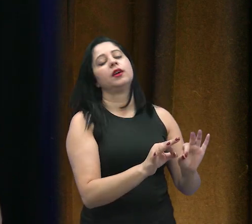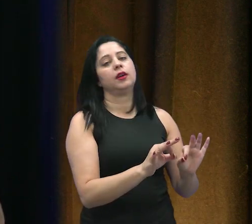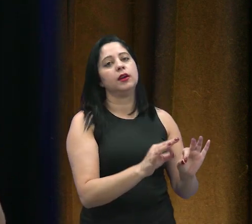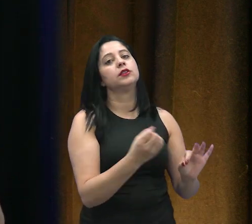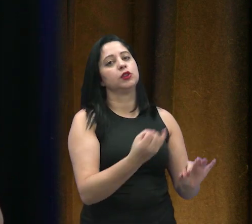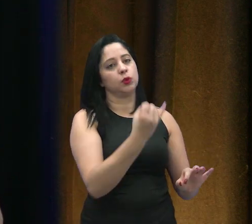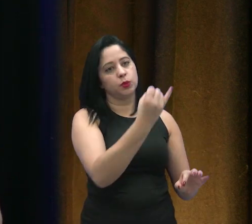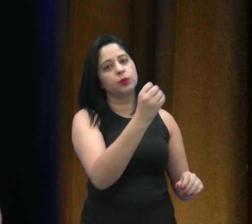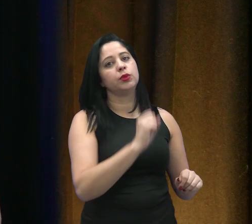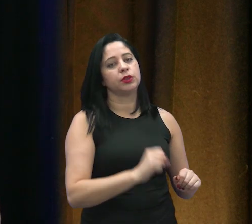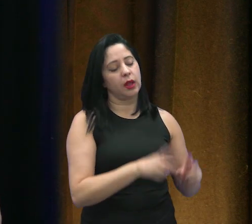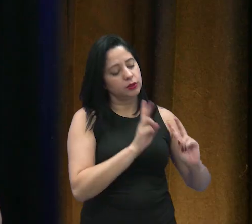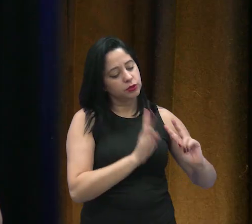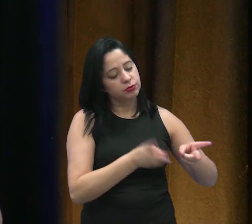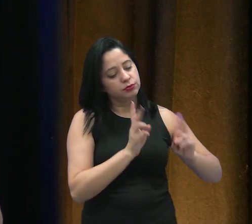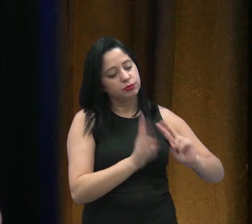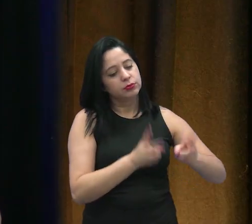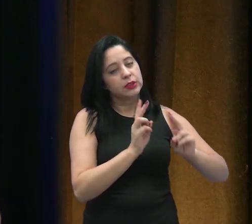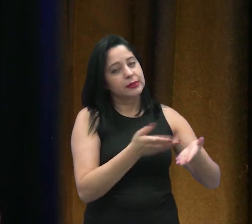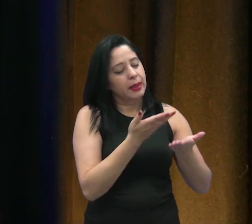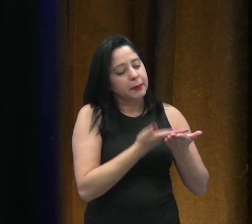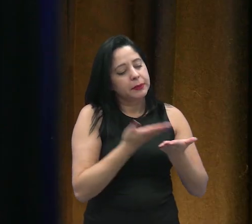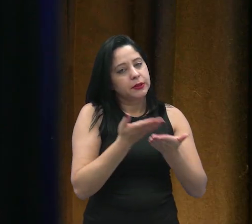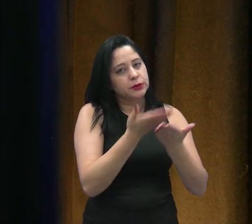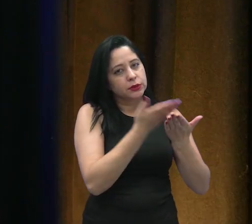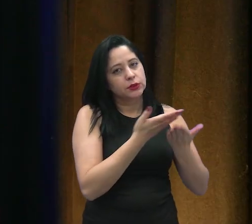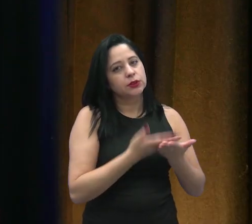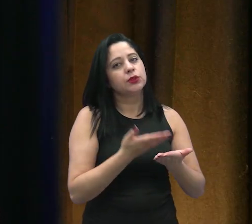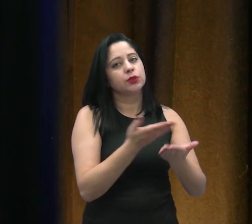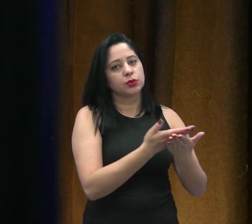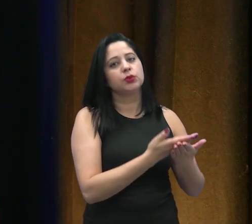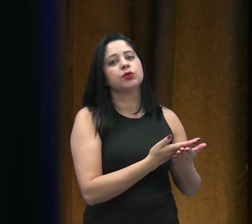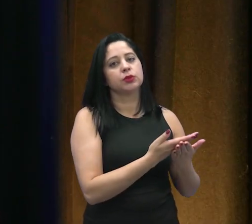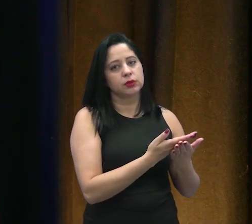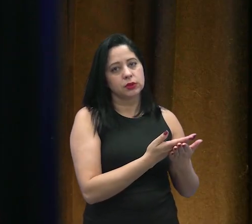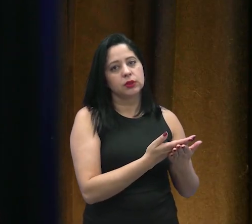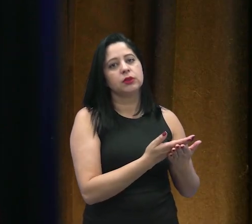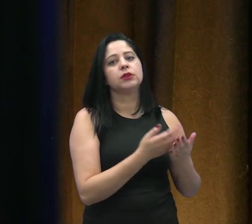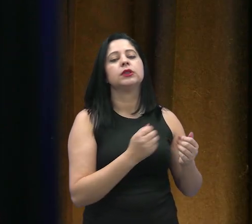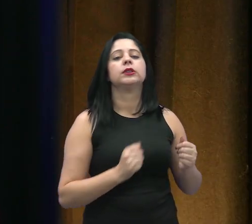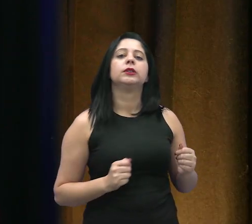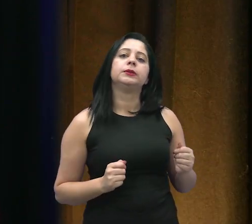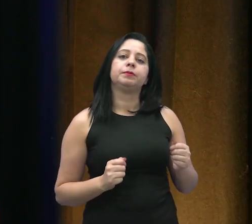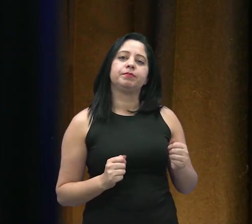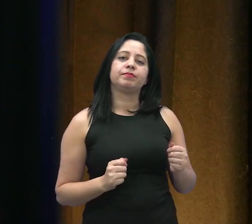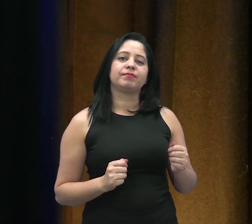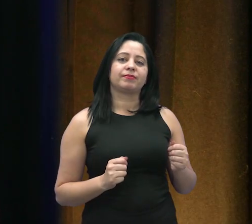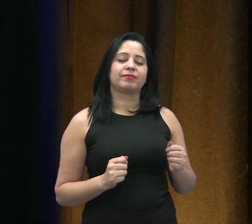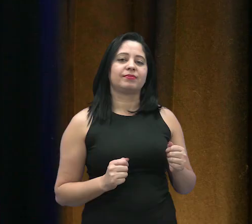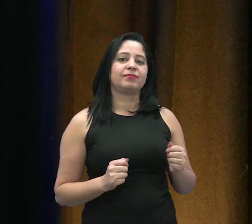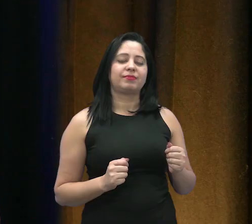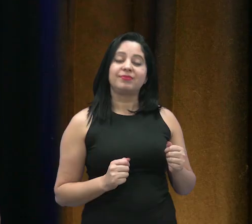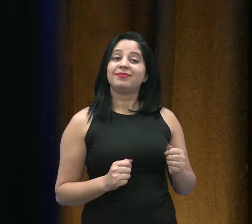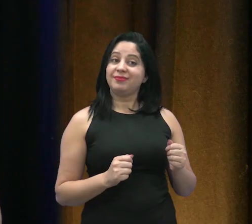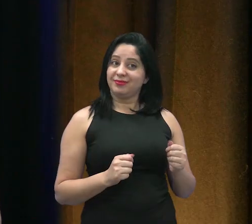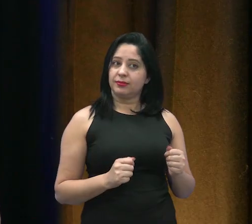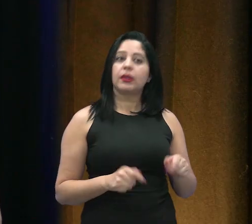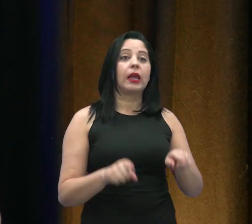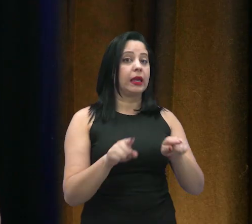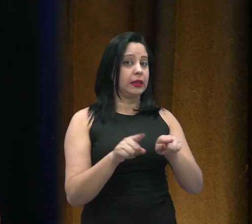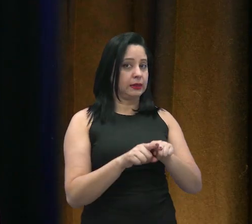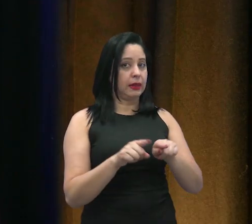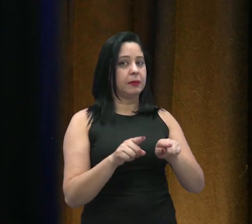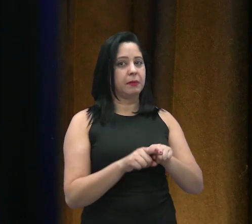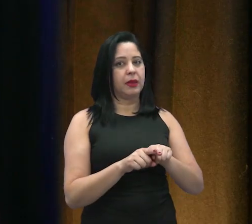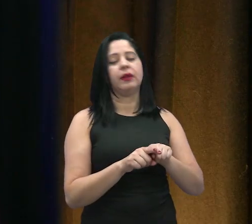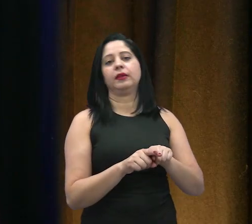que é importante também, Sim. mas uma formação continuada para os profissionais que estão atendendo essa criança lá dentro. E sempre contar